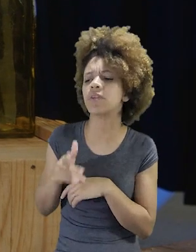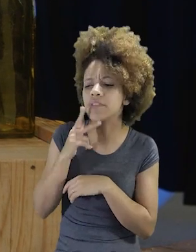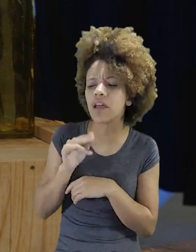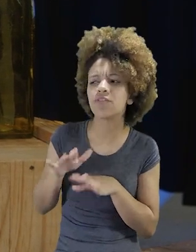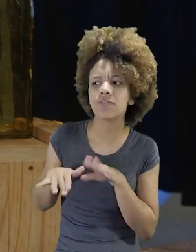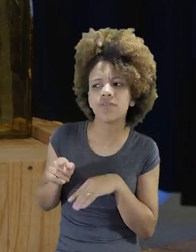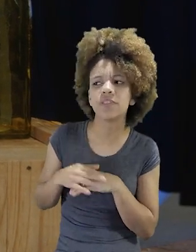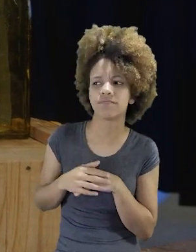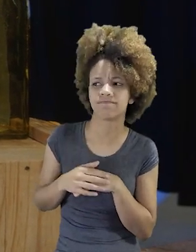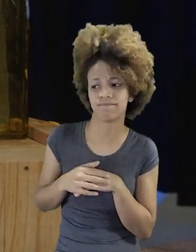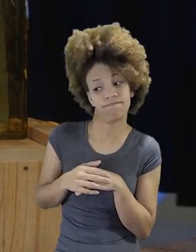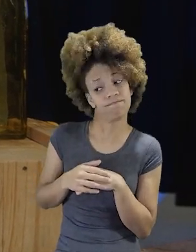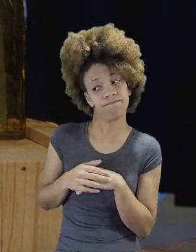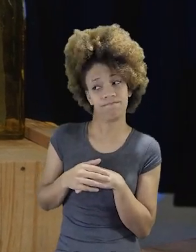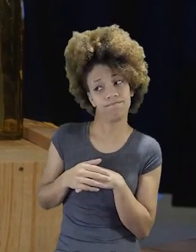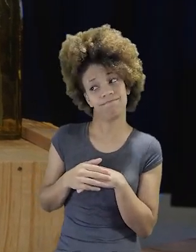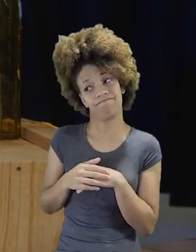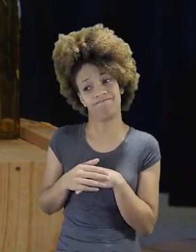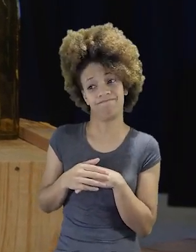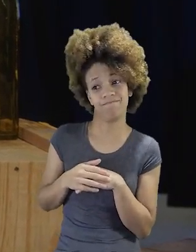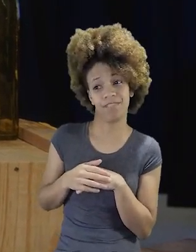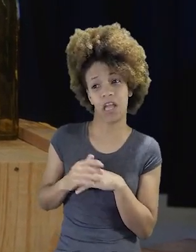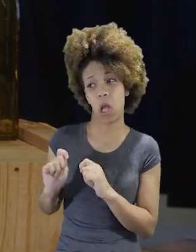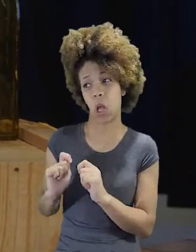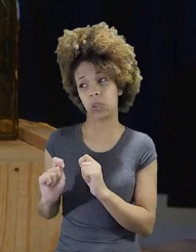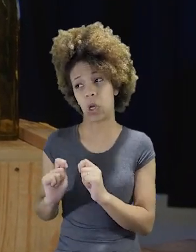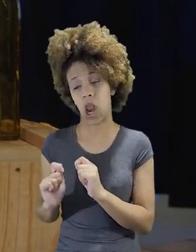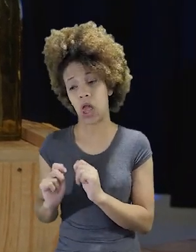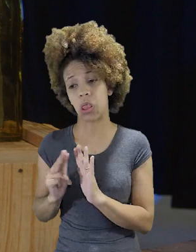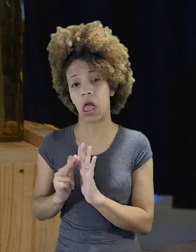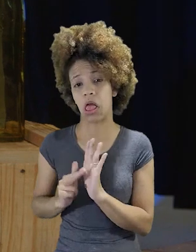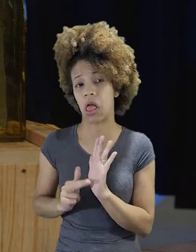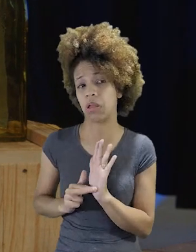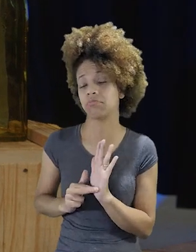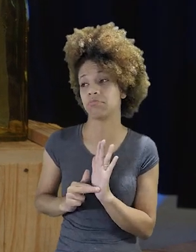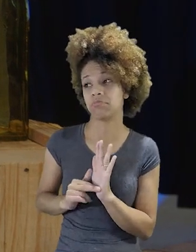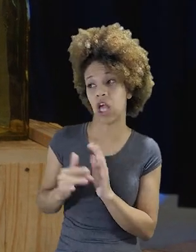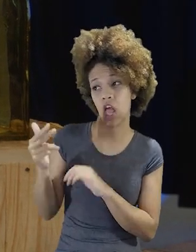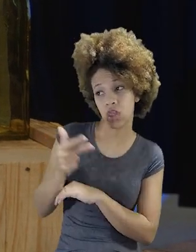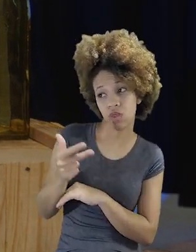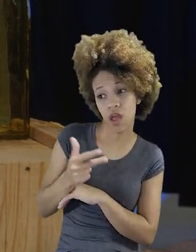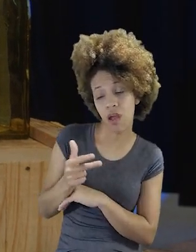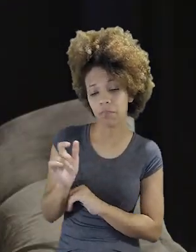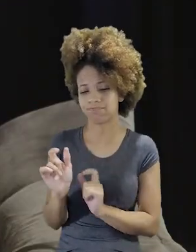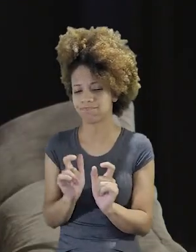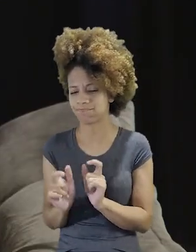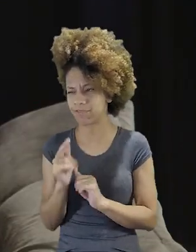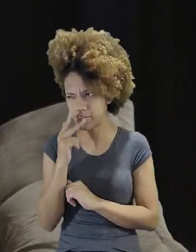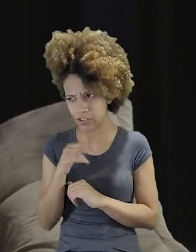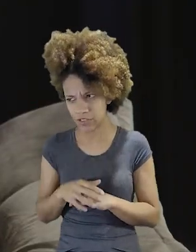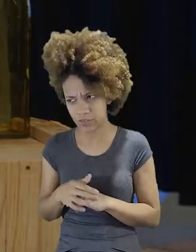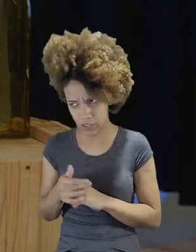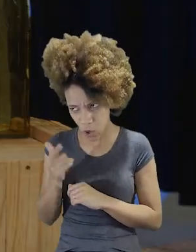de tipo você acha que é tá policiando um pouco a sua a sua rima aqui